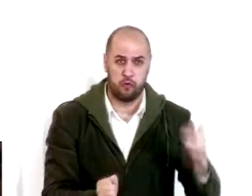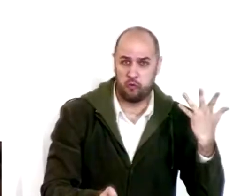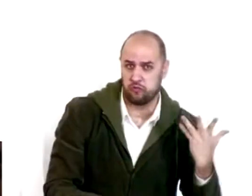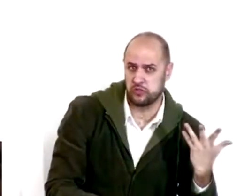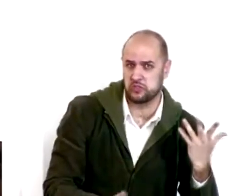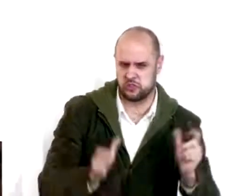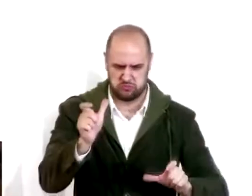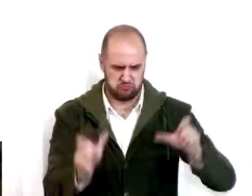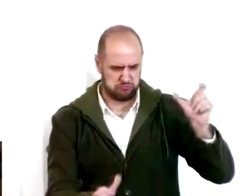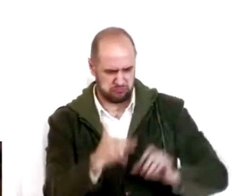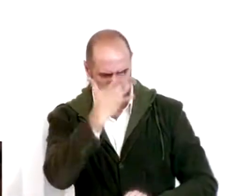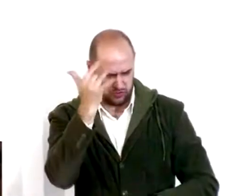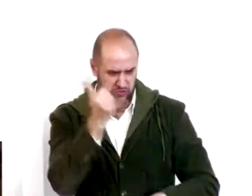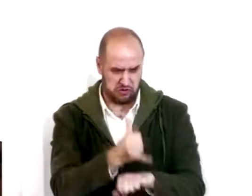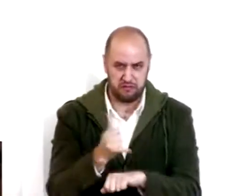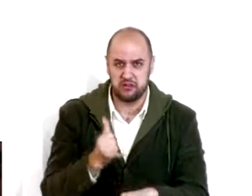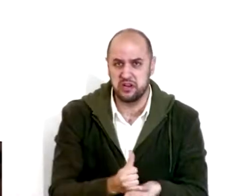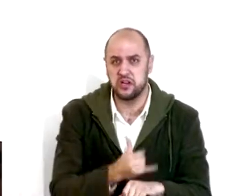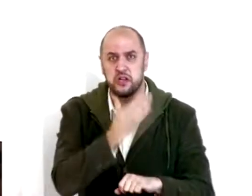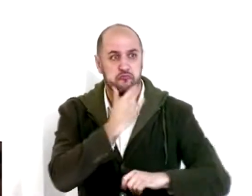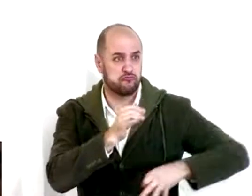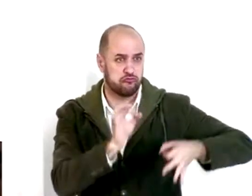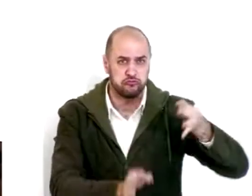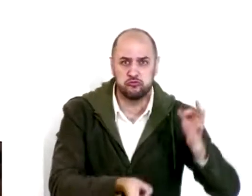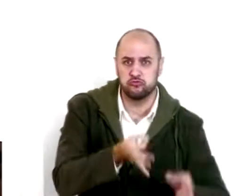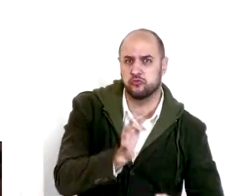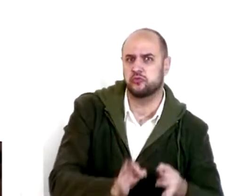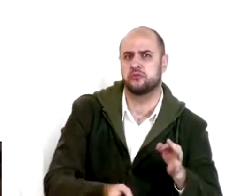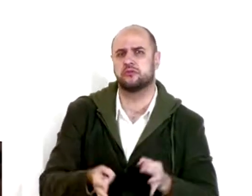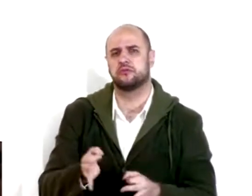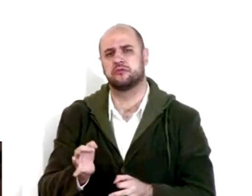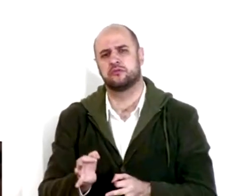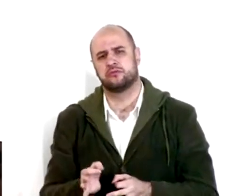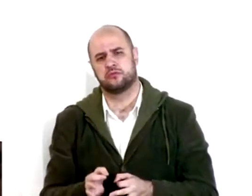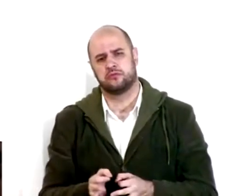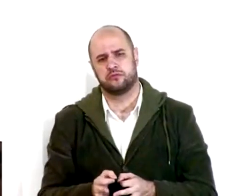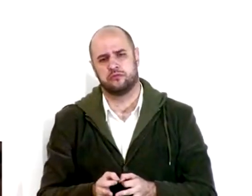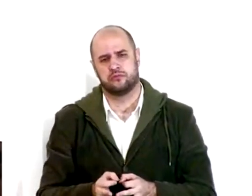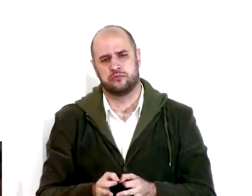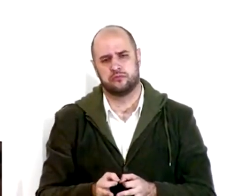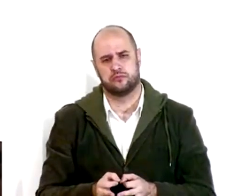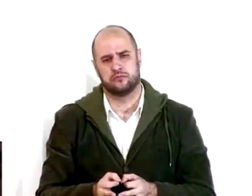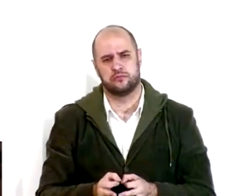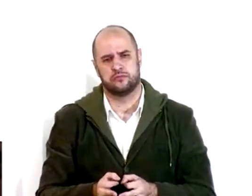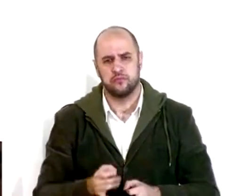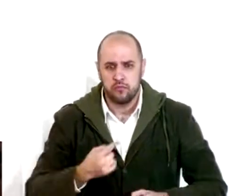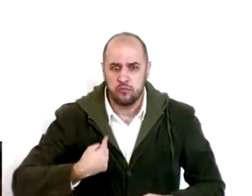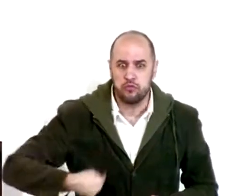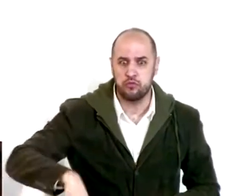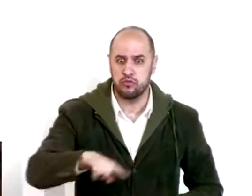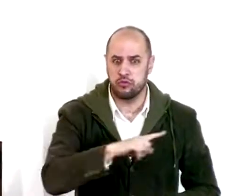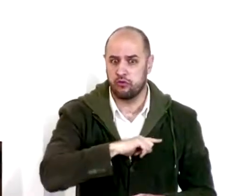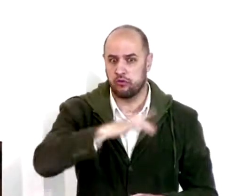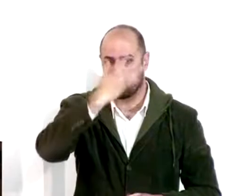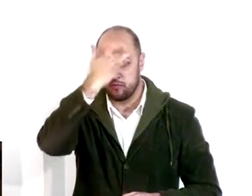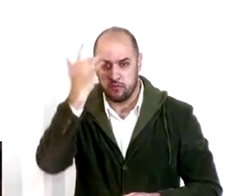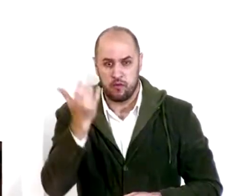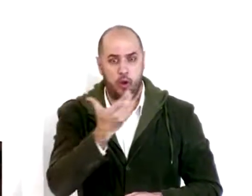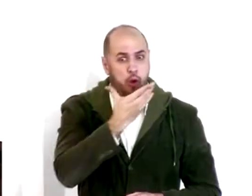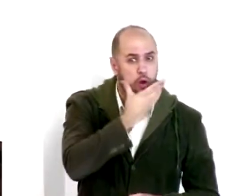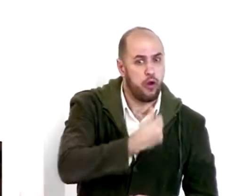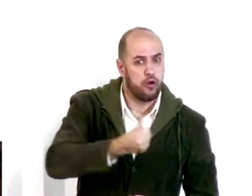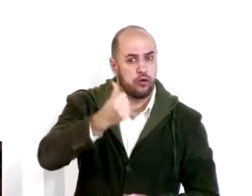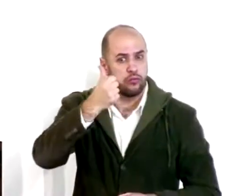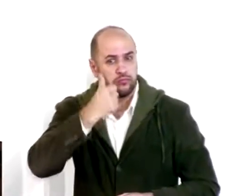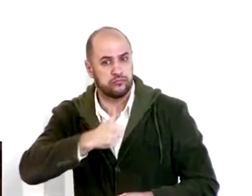autoridades, os juízes e até mesmo entre nós, homens e mulheres, no nosso